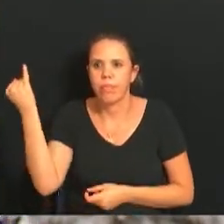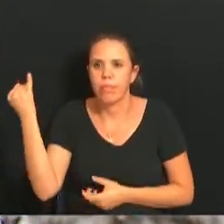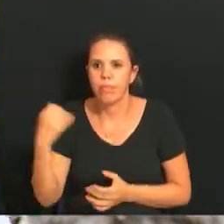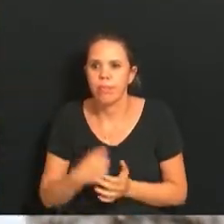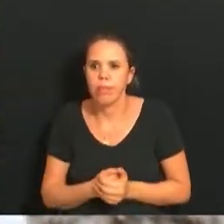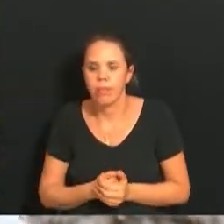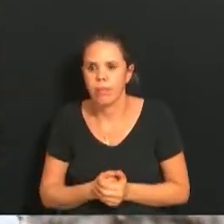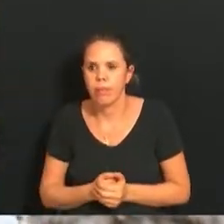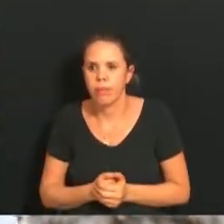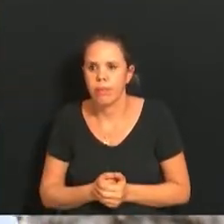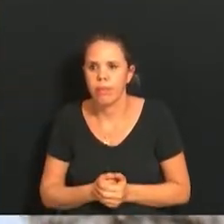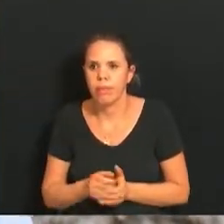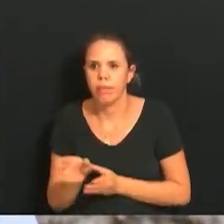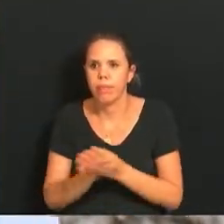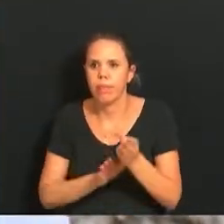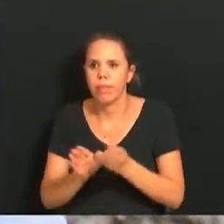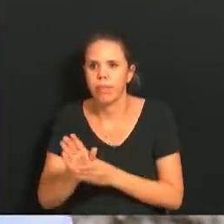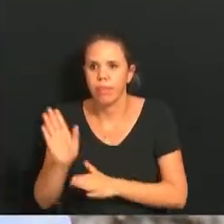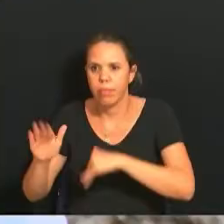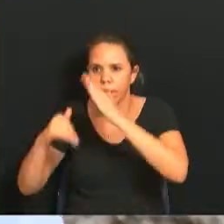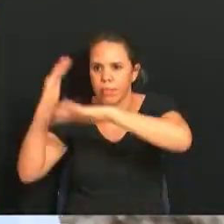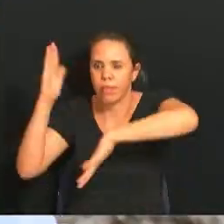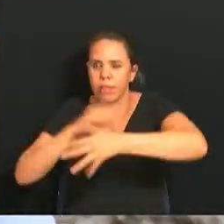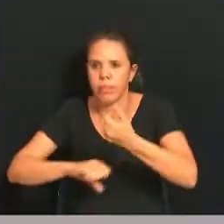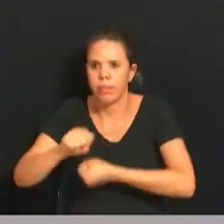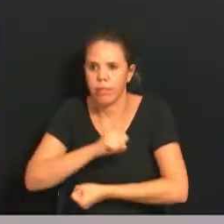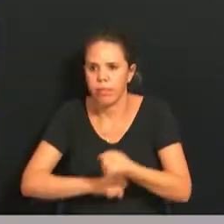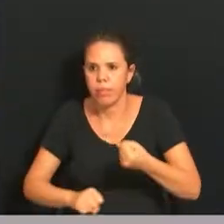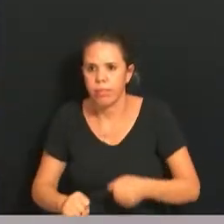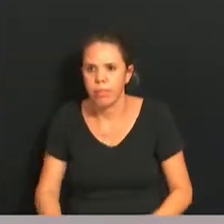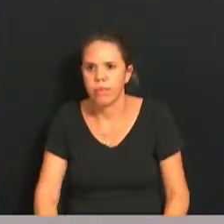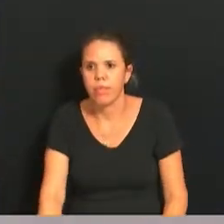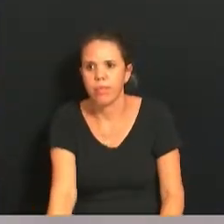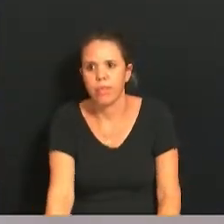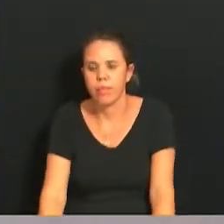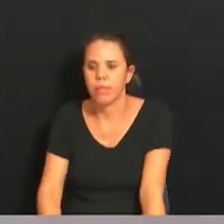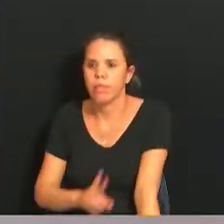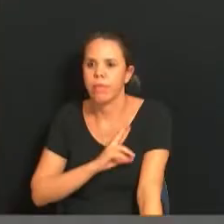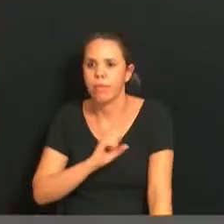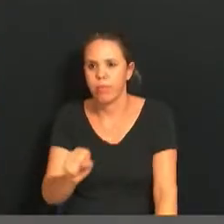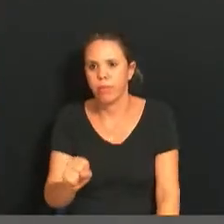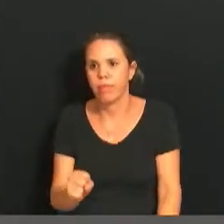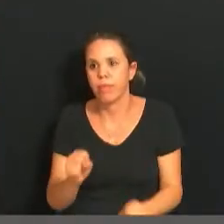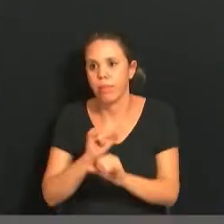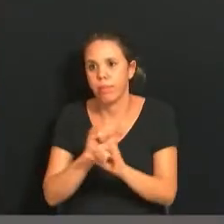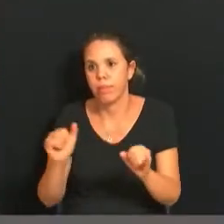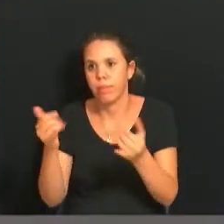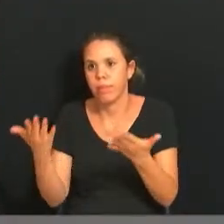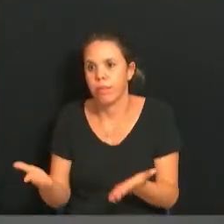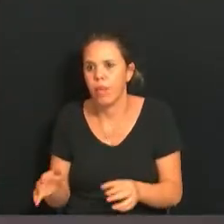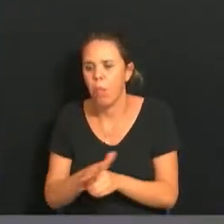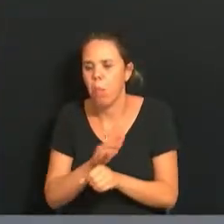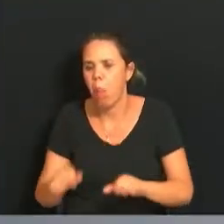no sentido de orientar o desenvolvimento sustentável da nossa cidade. Luiz Rossini ainda mencionou as enchentes e inundações